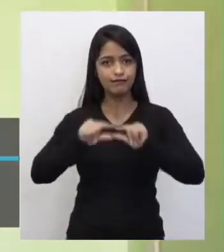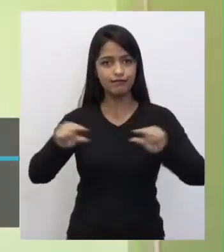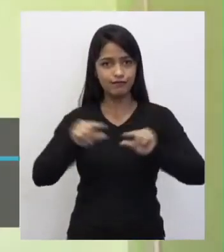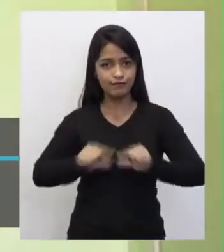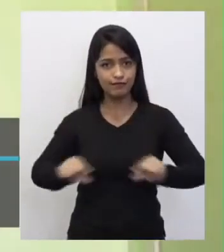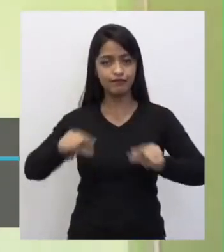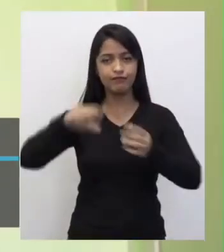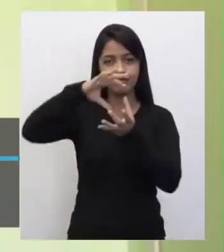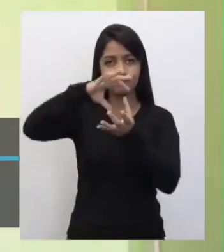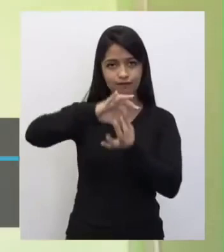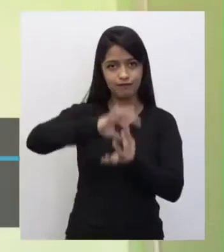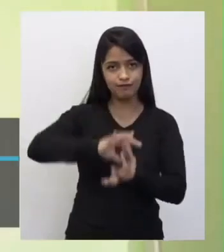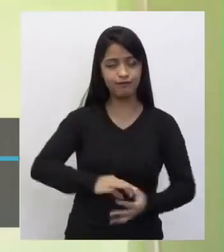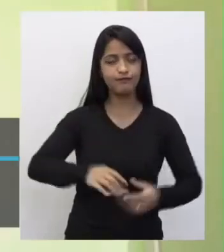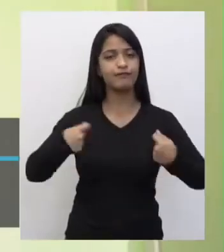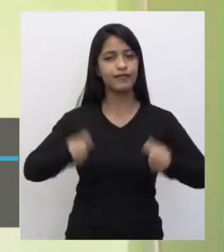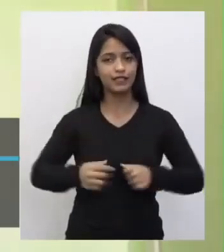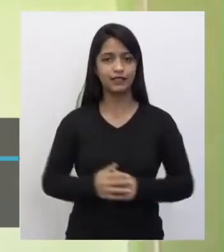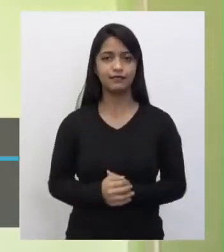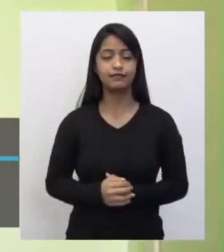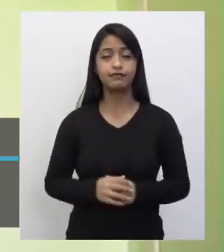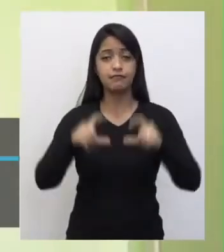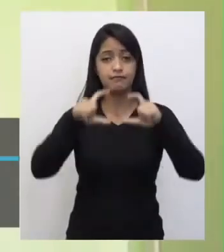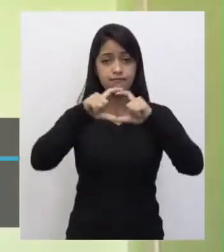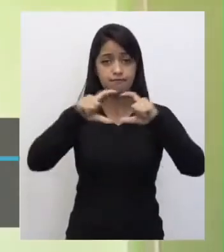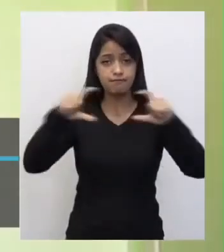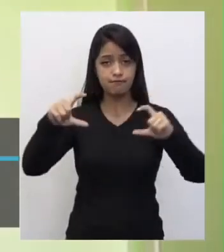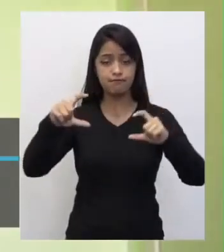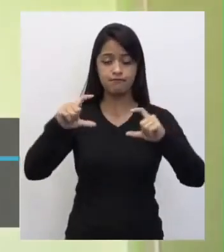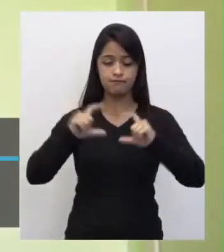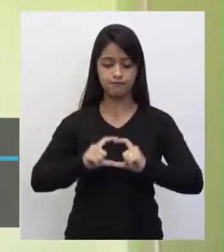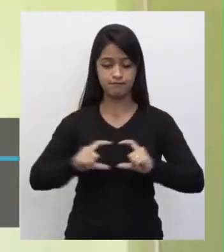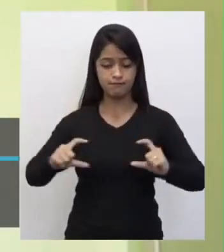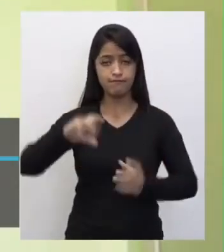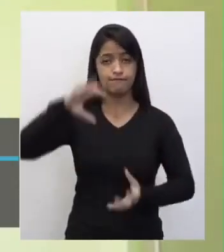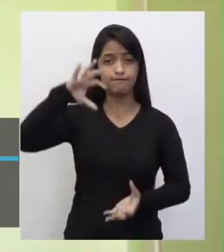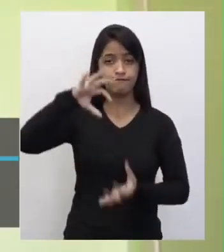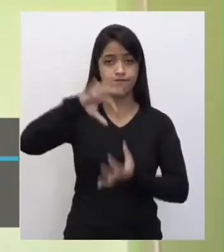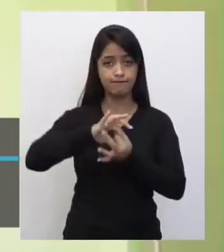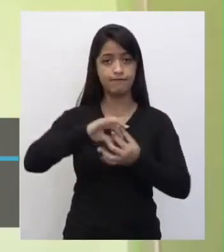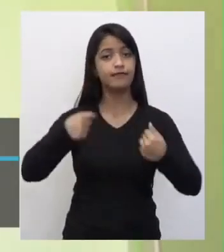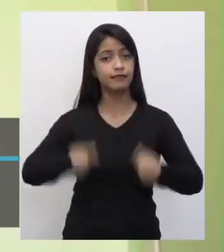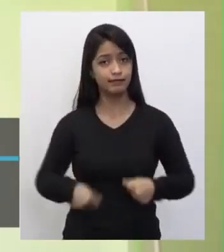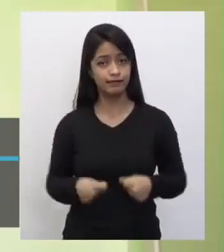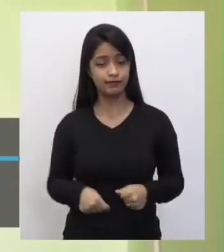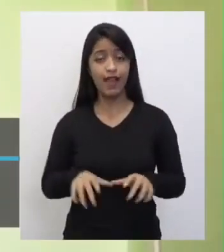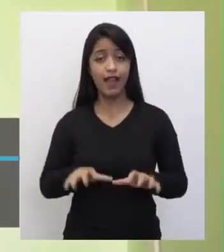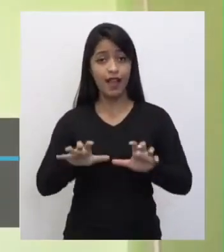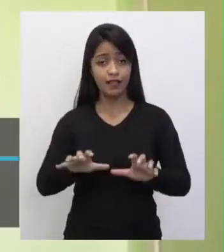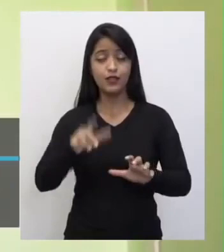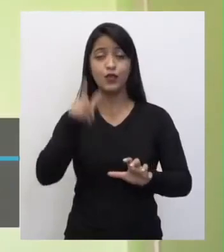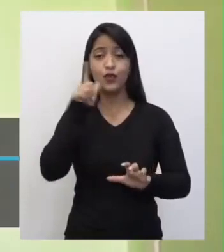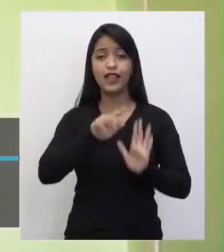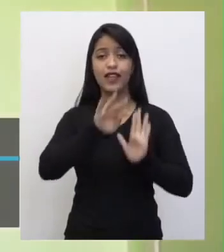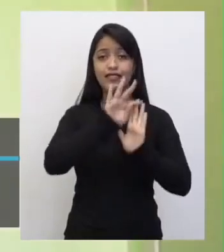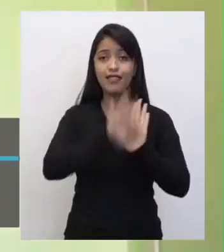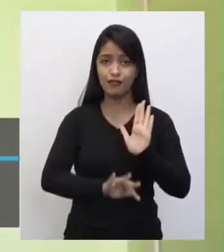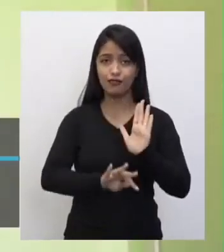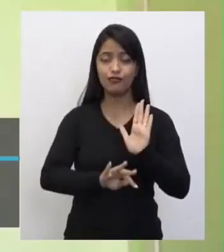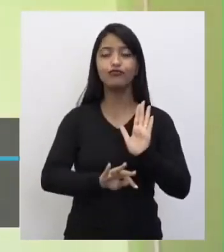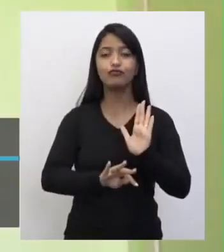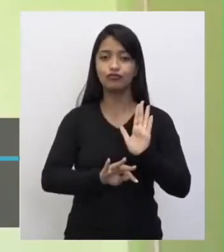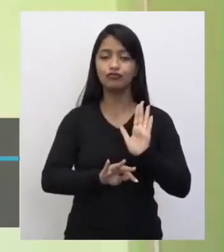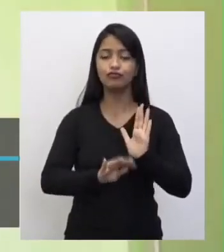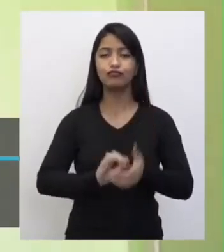corretamente, ligar um parágrafo ao outro, e com isso, né, meu texto vai crescendo, vai tomando